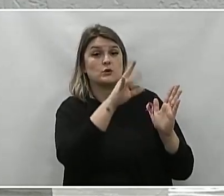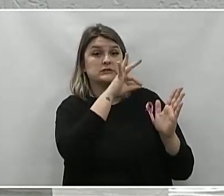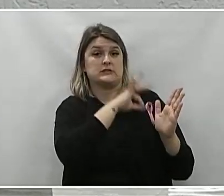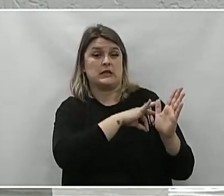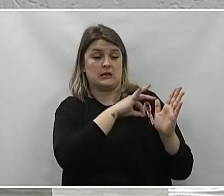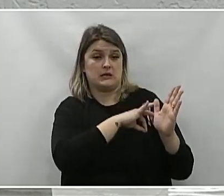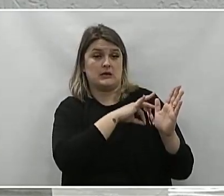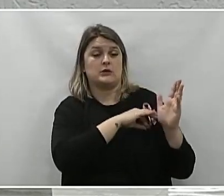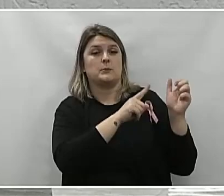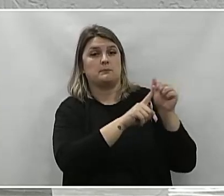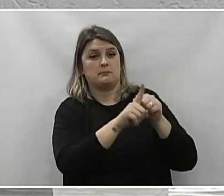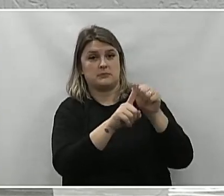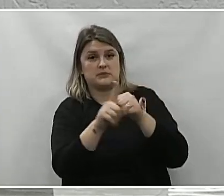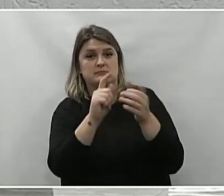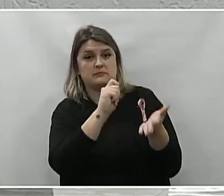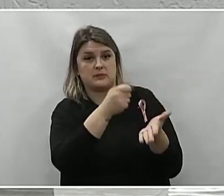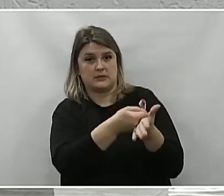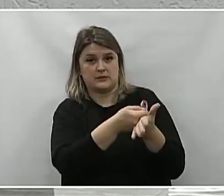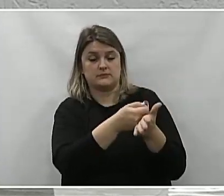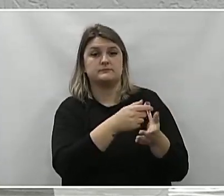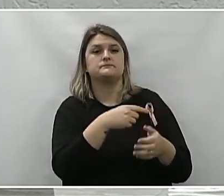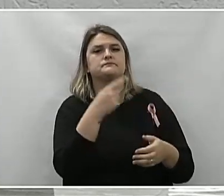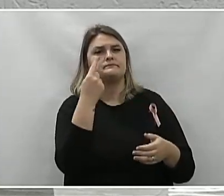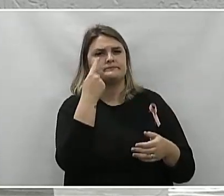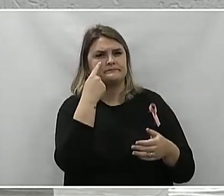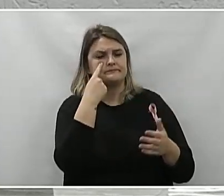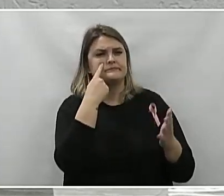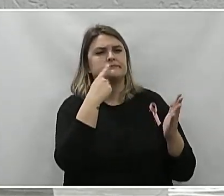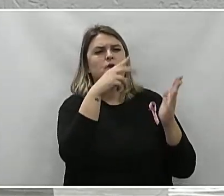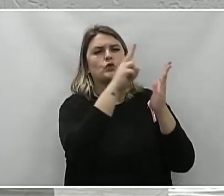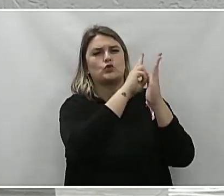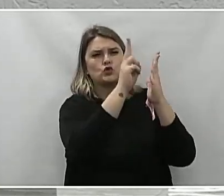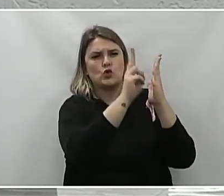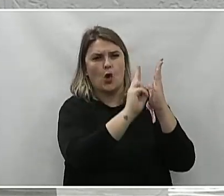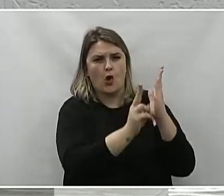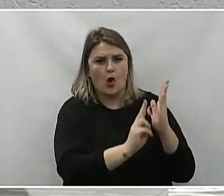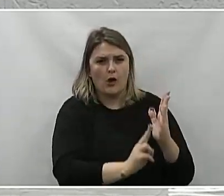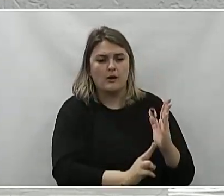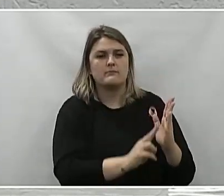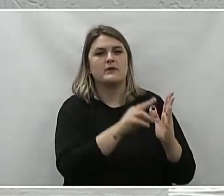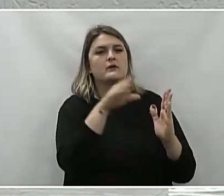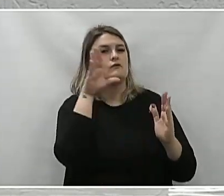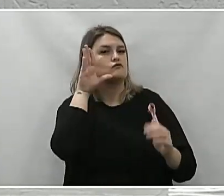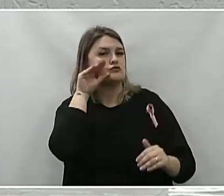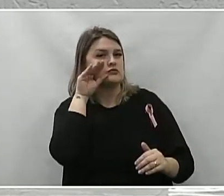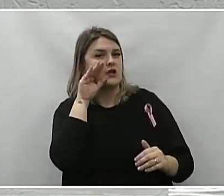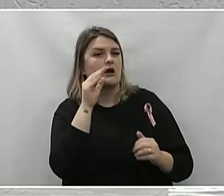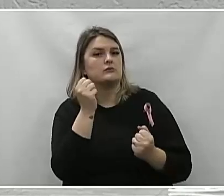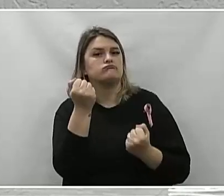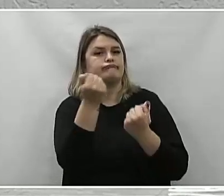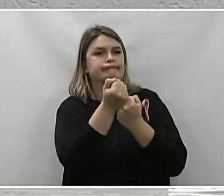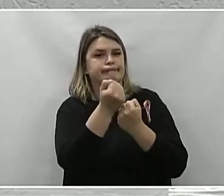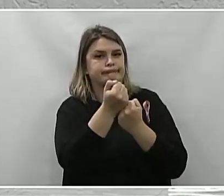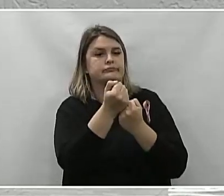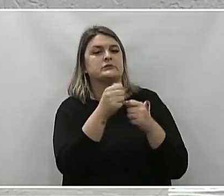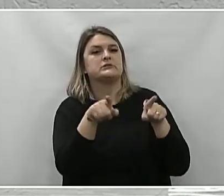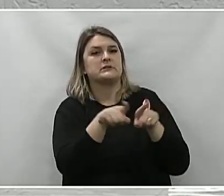incluindo valores mensais e adicionais considerando a relação nominal de servidores comissionados